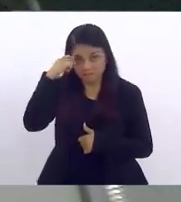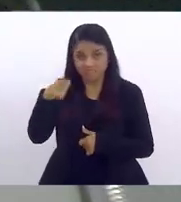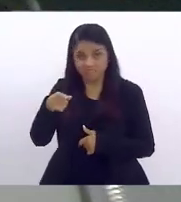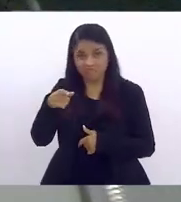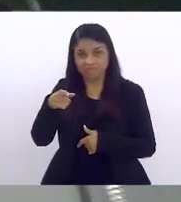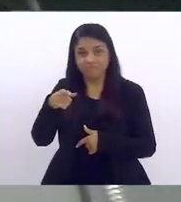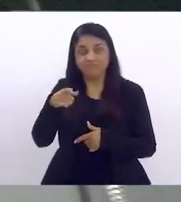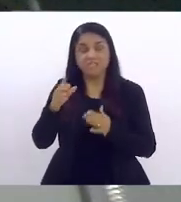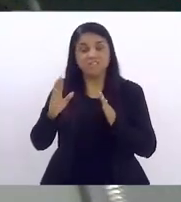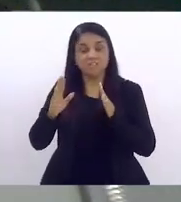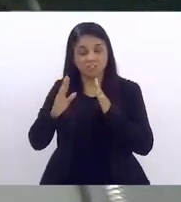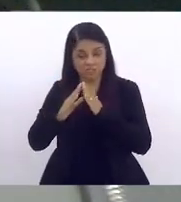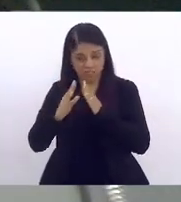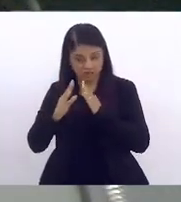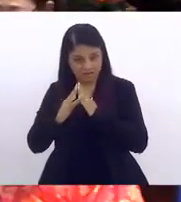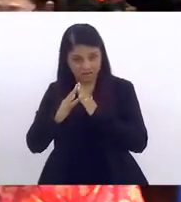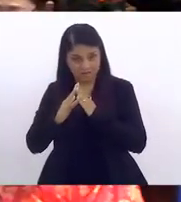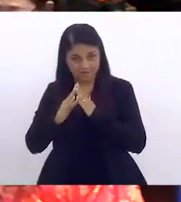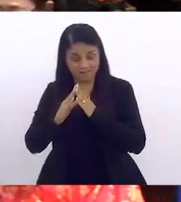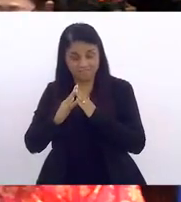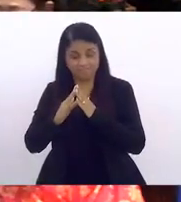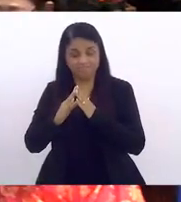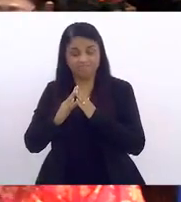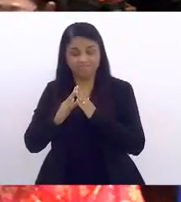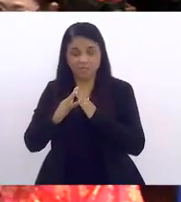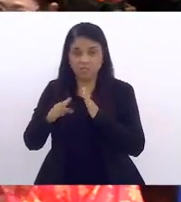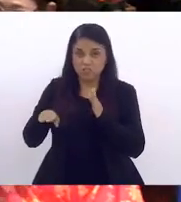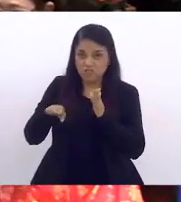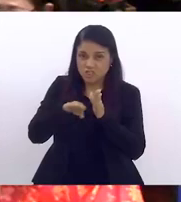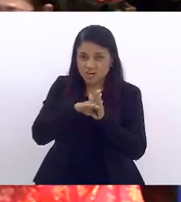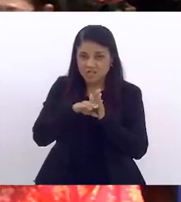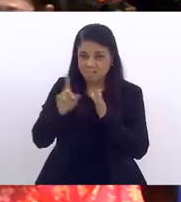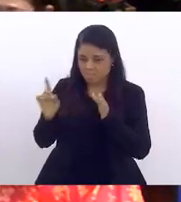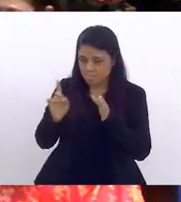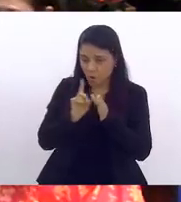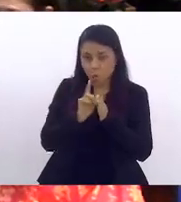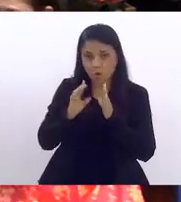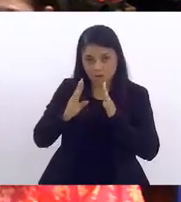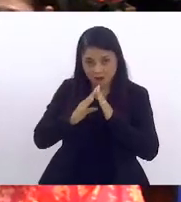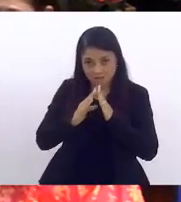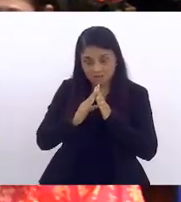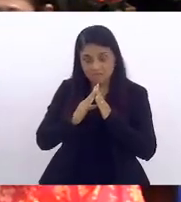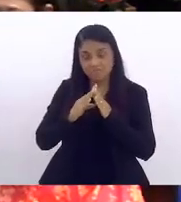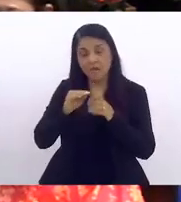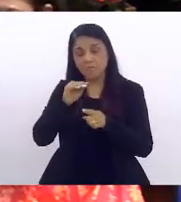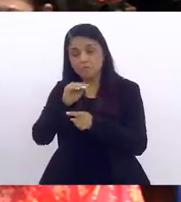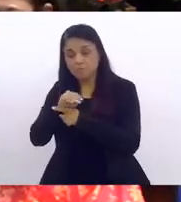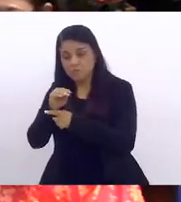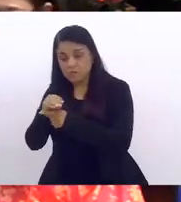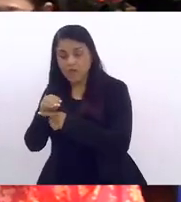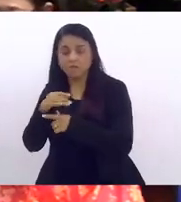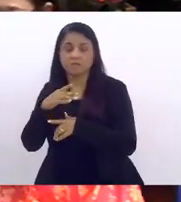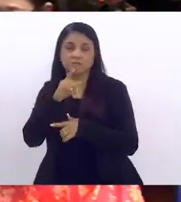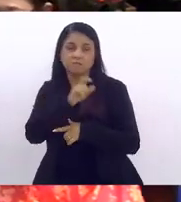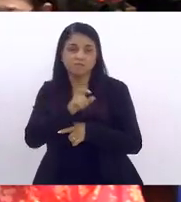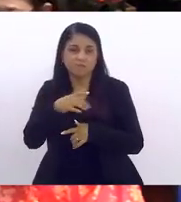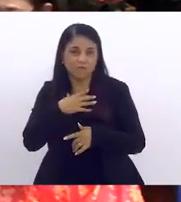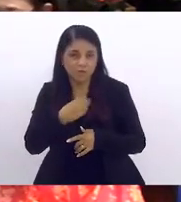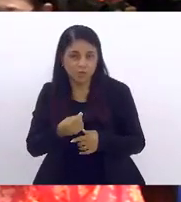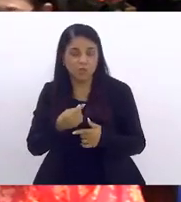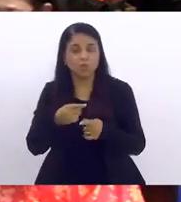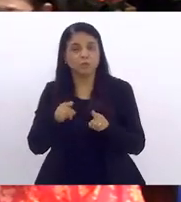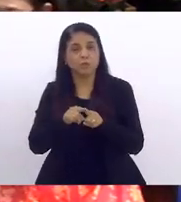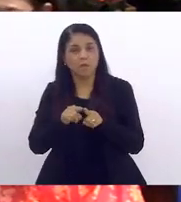quando chegam em casa, ainda têm a jornada, né, de cuidar de todas as pessoas que elas têm que cuidar e garantir a